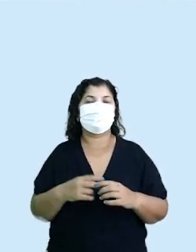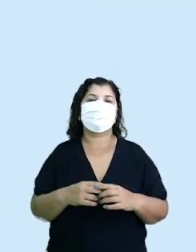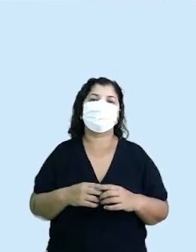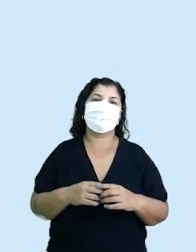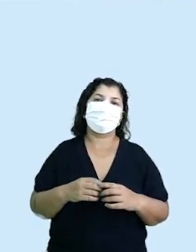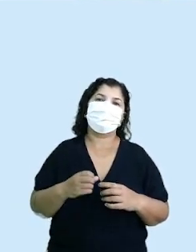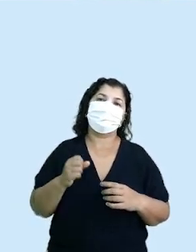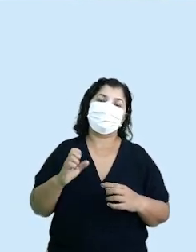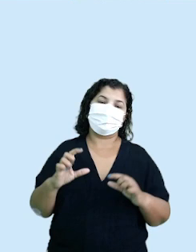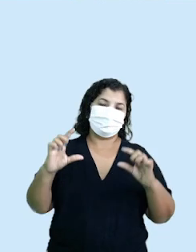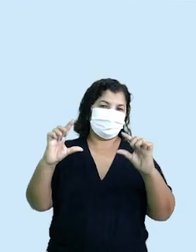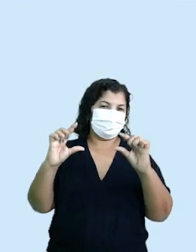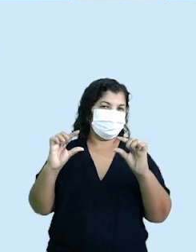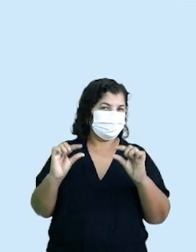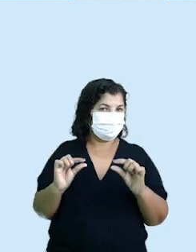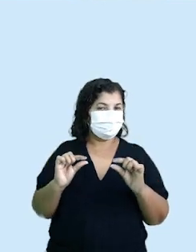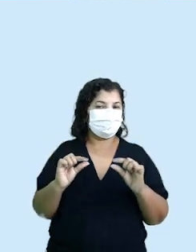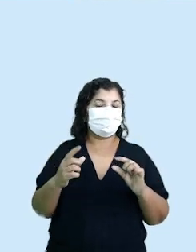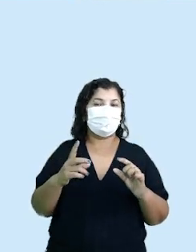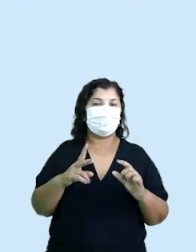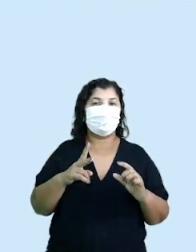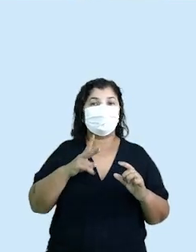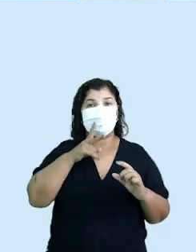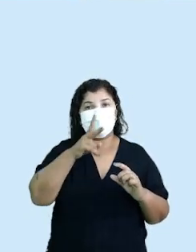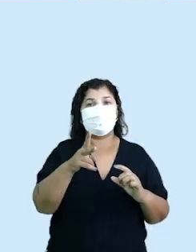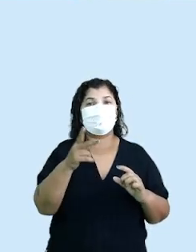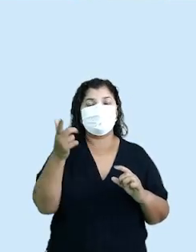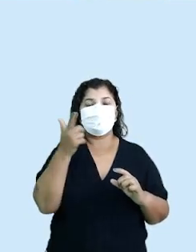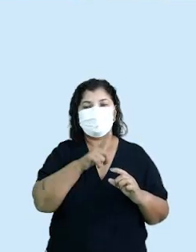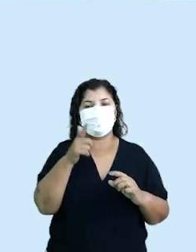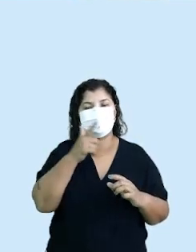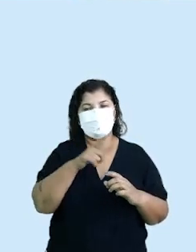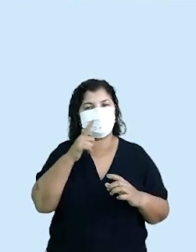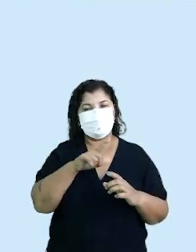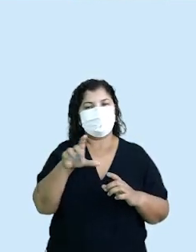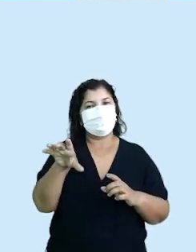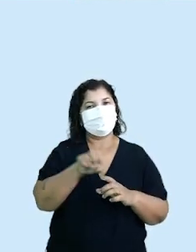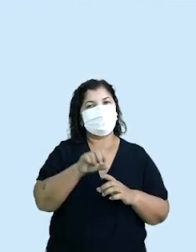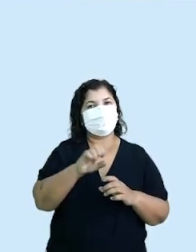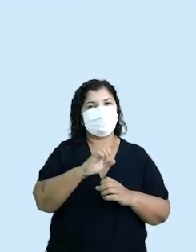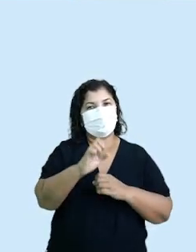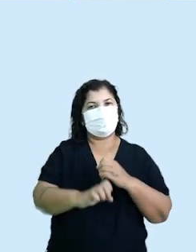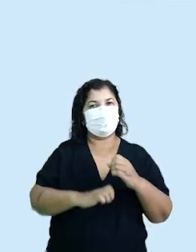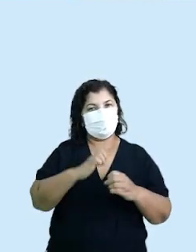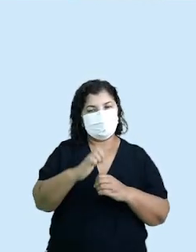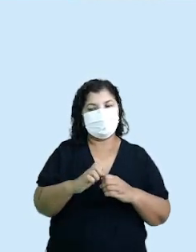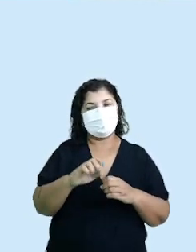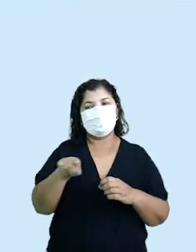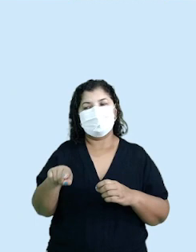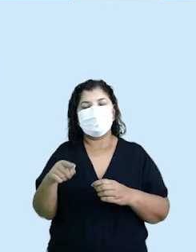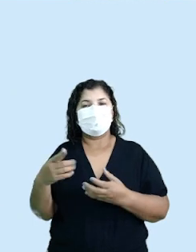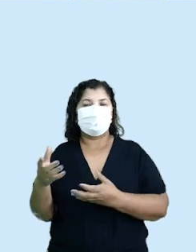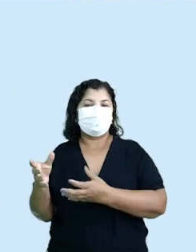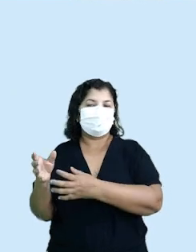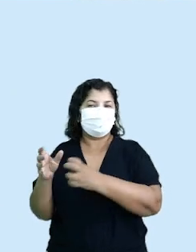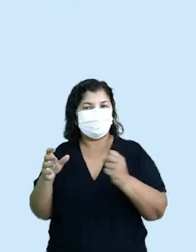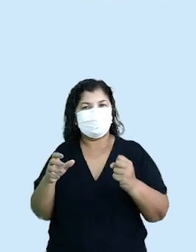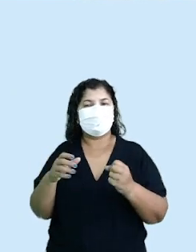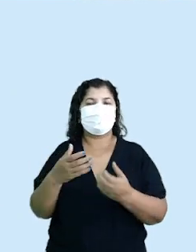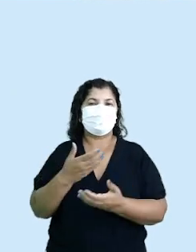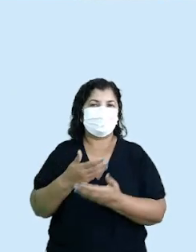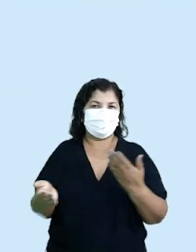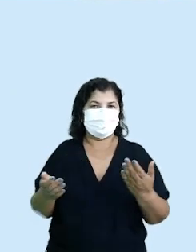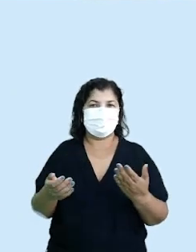ou seja, a força que um faz para ganhar elétrons, digamos assim, e que o outro faz para perder, eu não posso subtrair